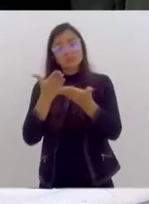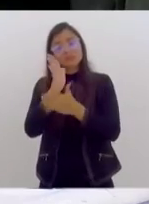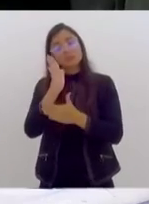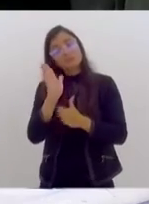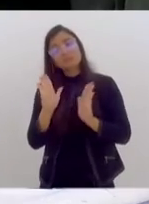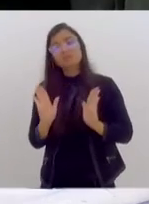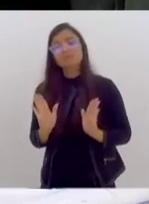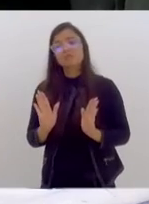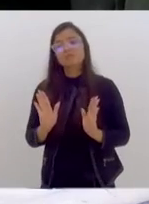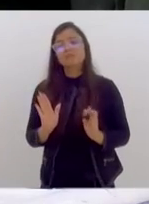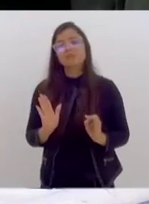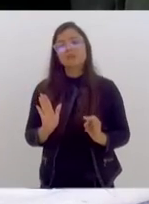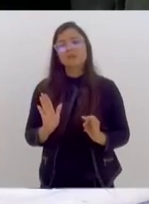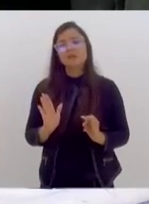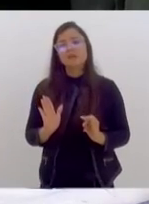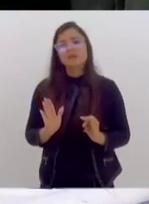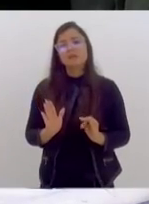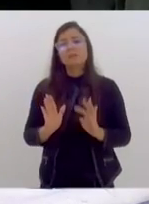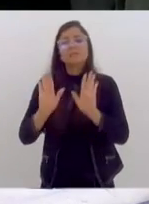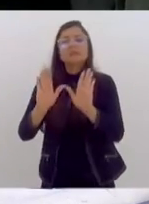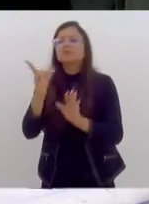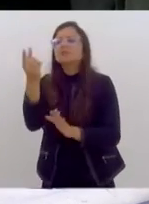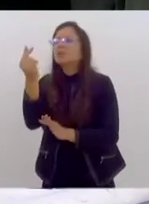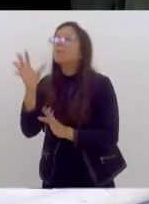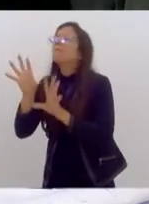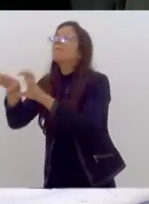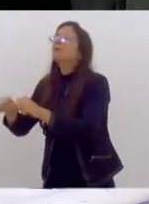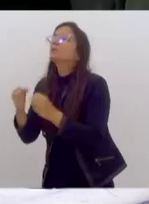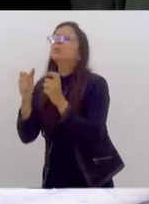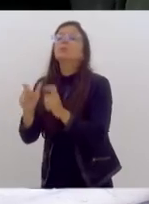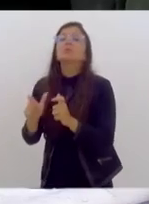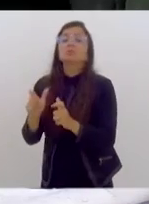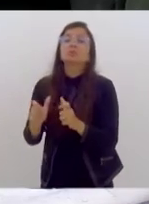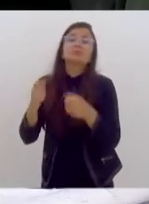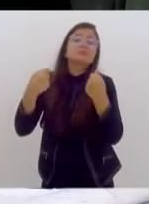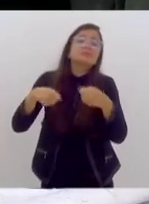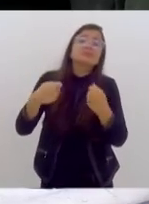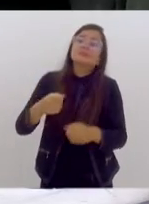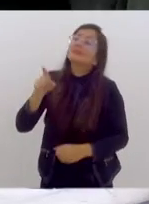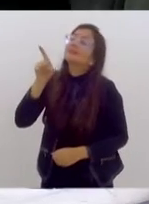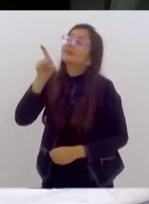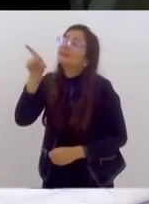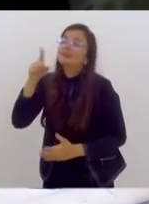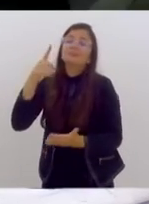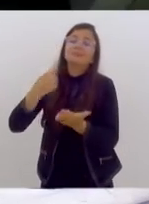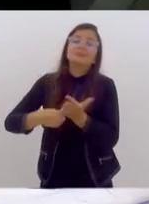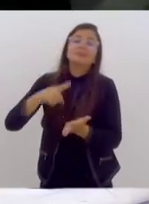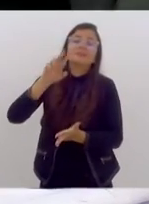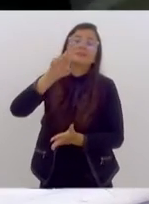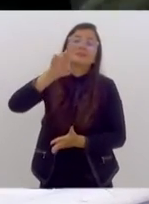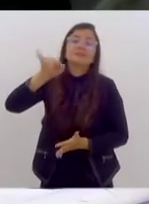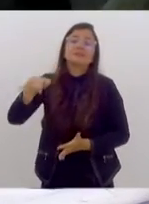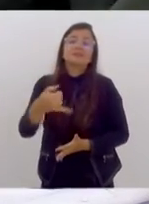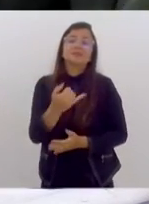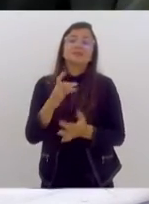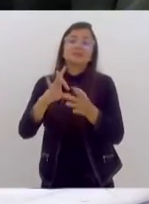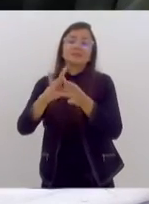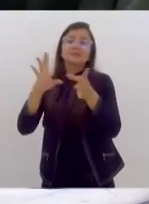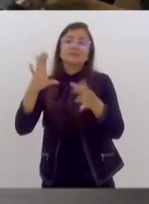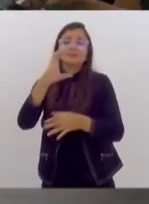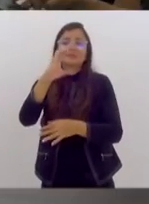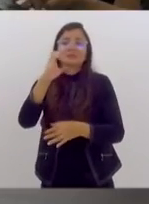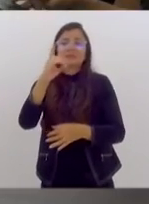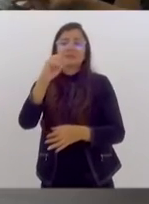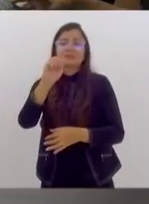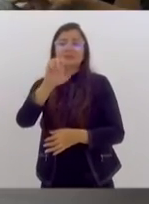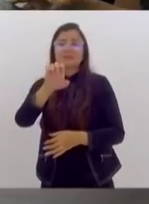evidentemente a fonte de recursos que a gente o recursos não cai do céu tem que vir lá do pacto RJ da concessão da sociedade além de nós mesmos